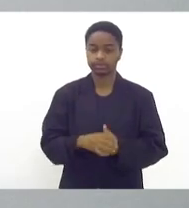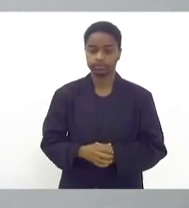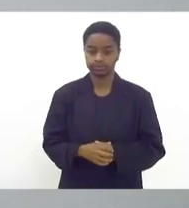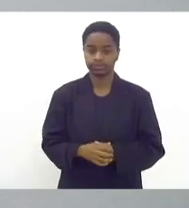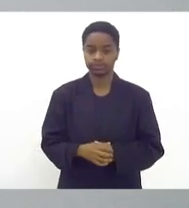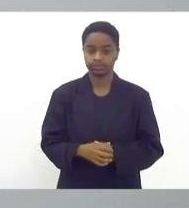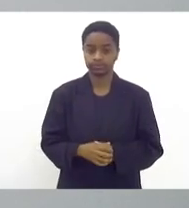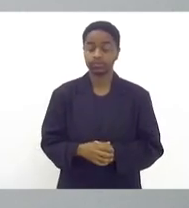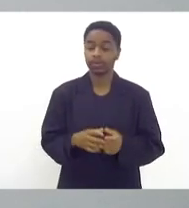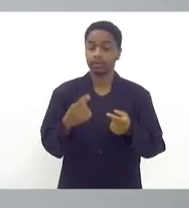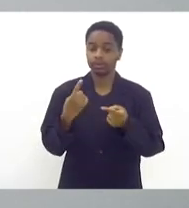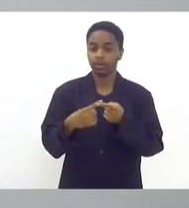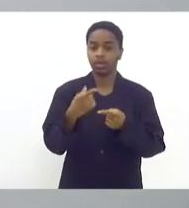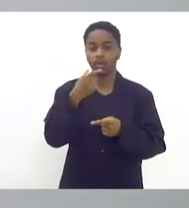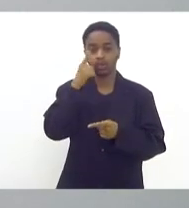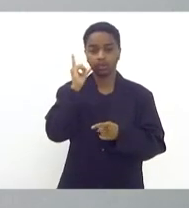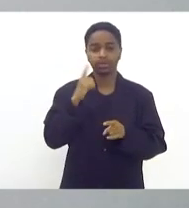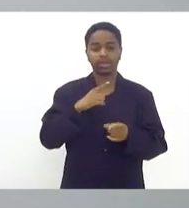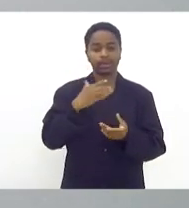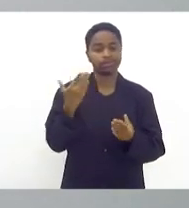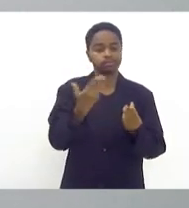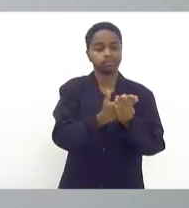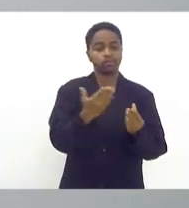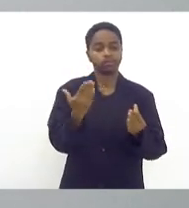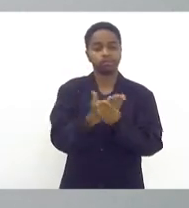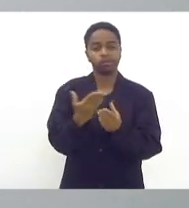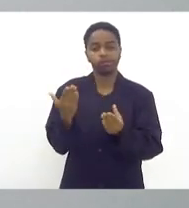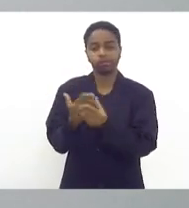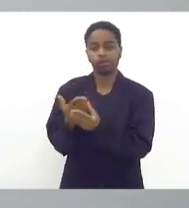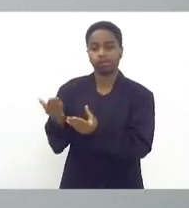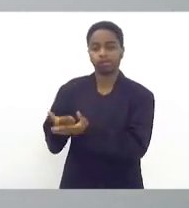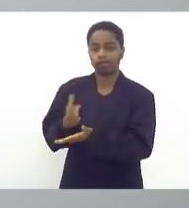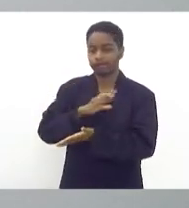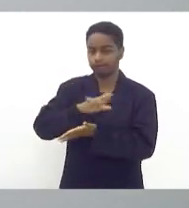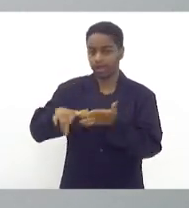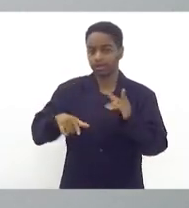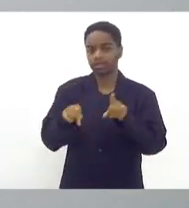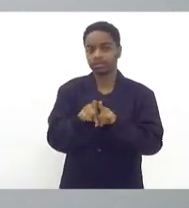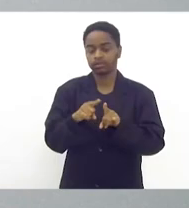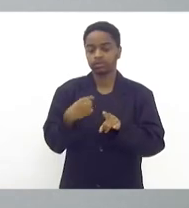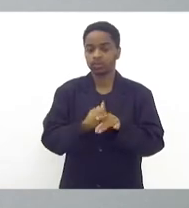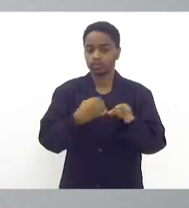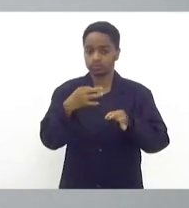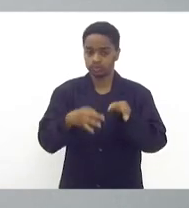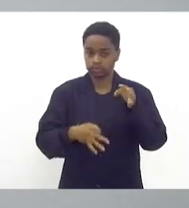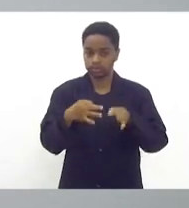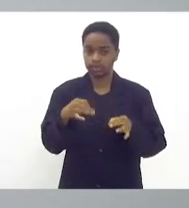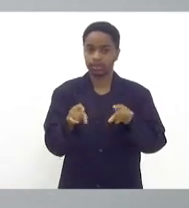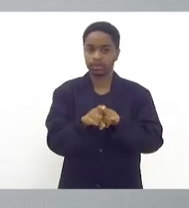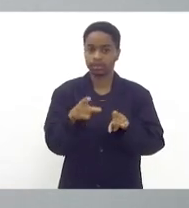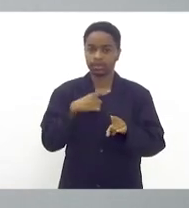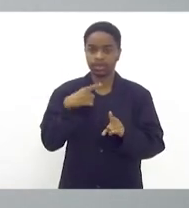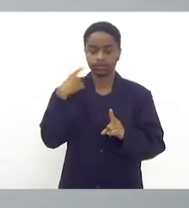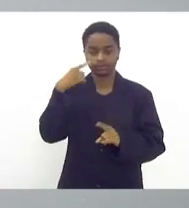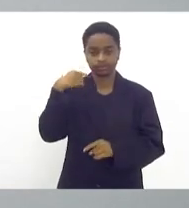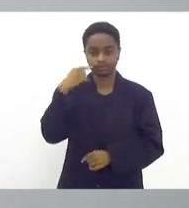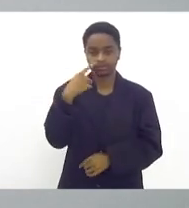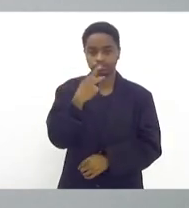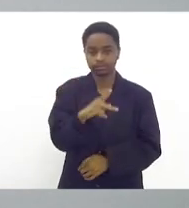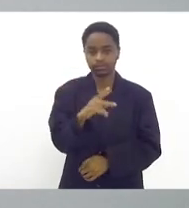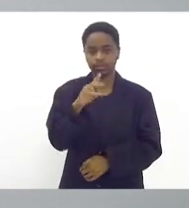também na Tribuna várias ações também nós estávamos julgando nós recebemos advogada da